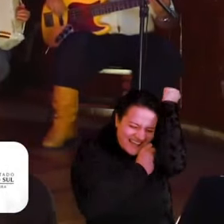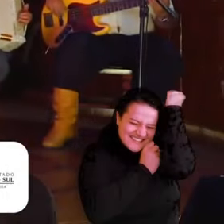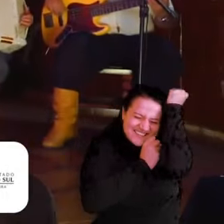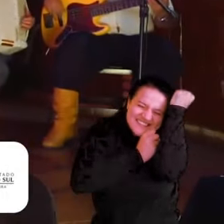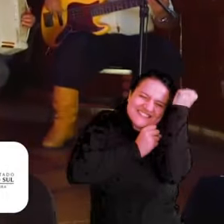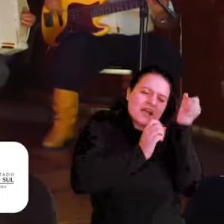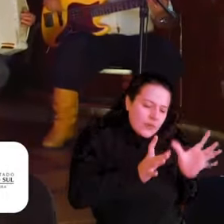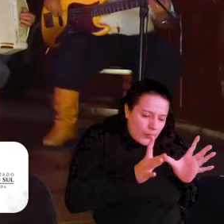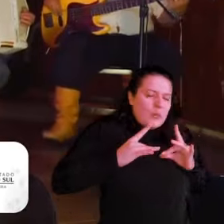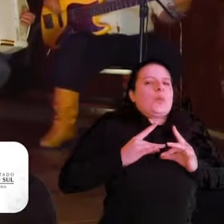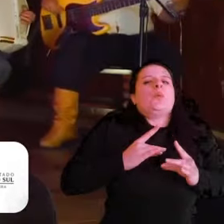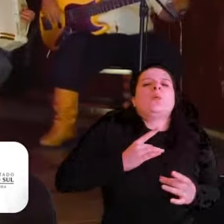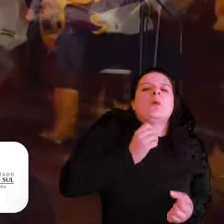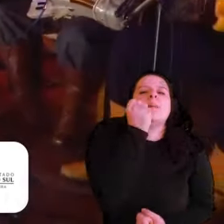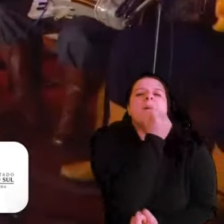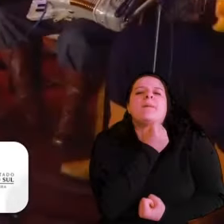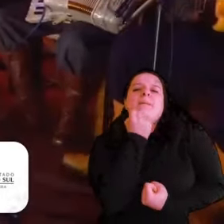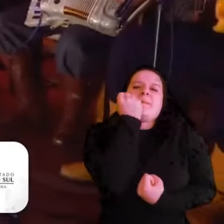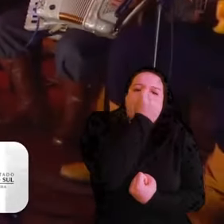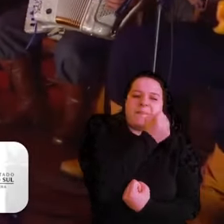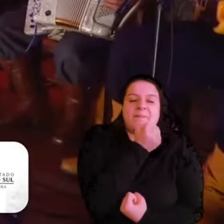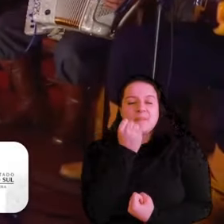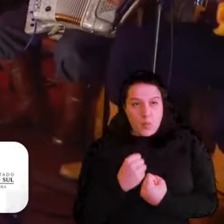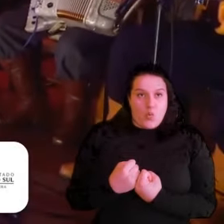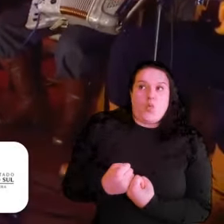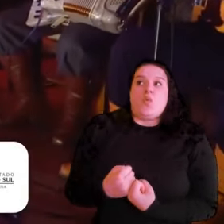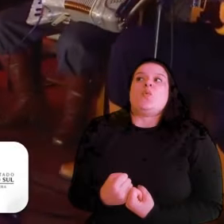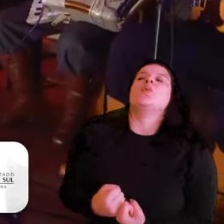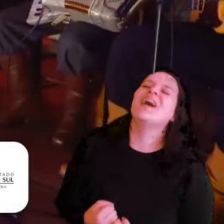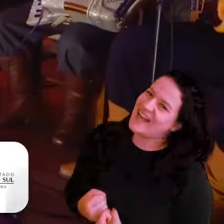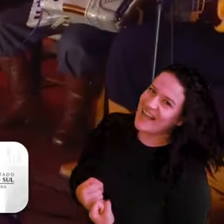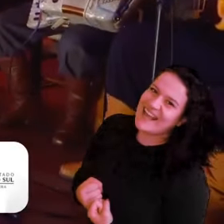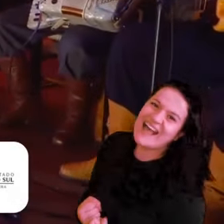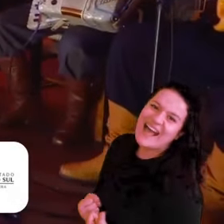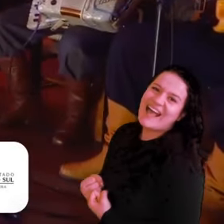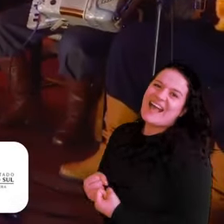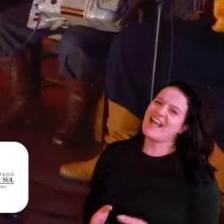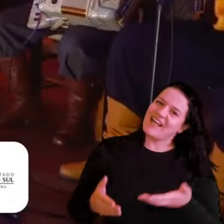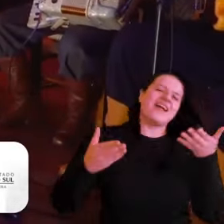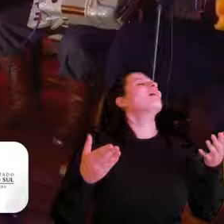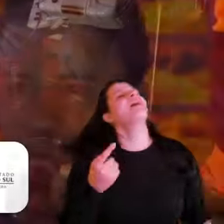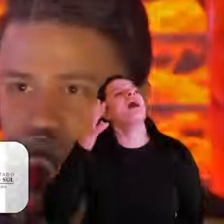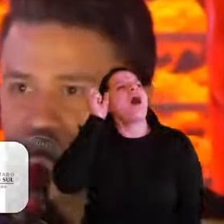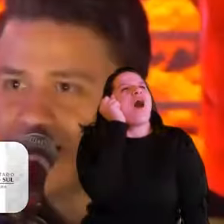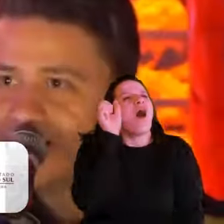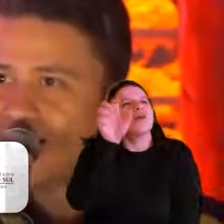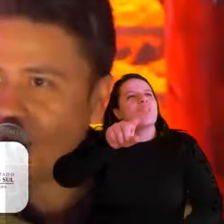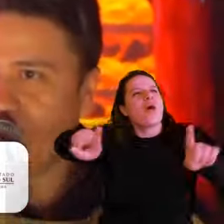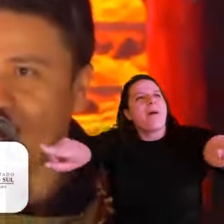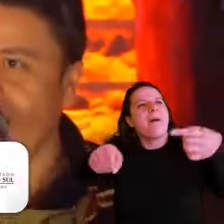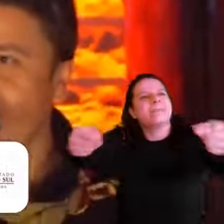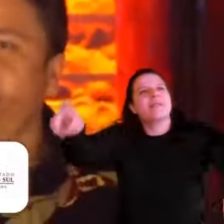dançamos um beijutinho. Lá na tia Nenê eu apertava a morena. E ela sem pena me judiava. Todos juntos são na